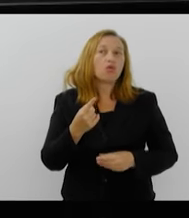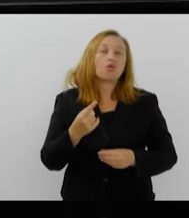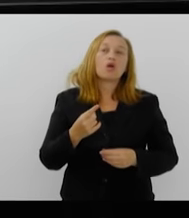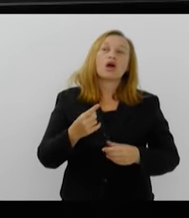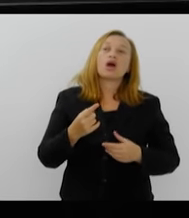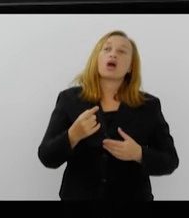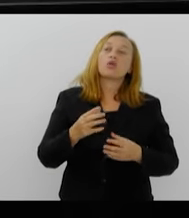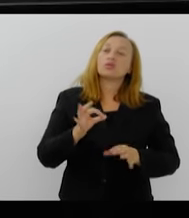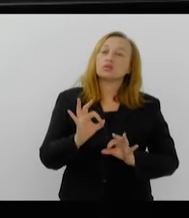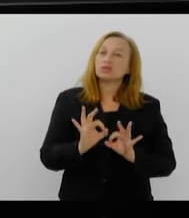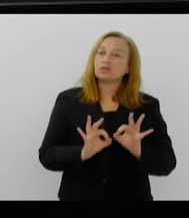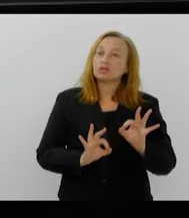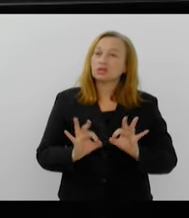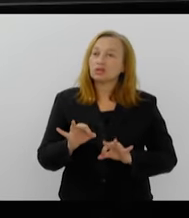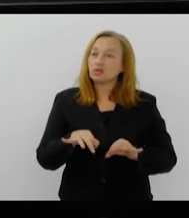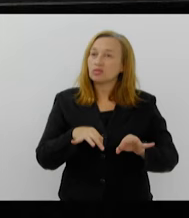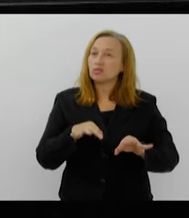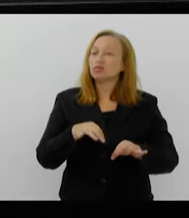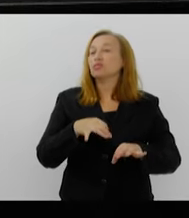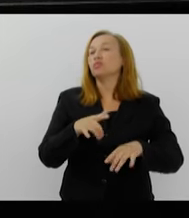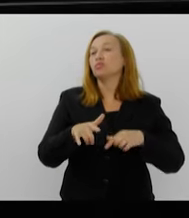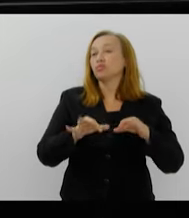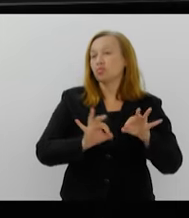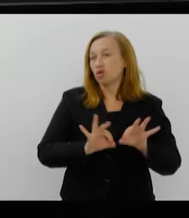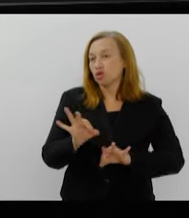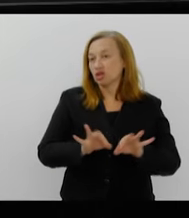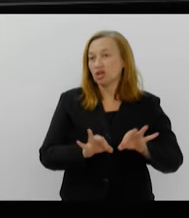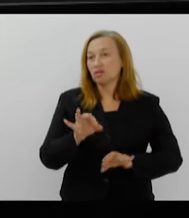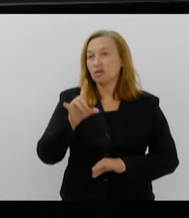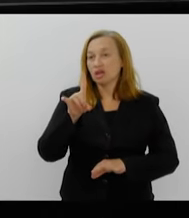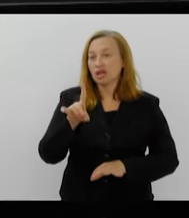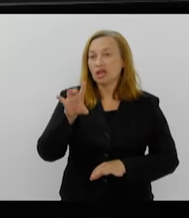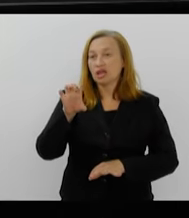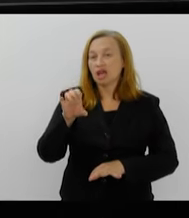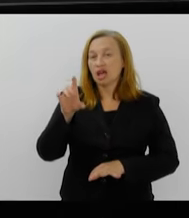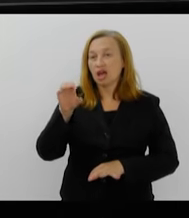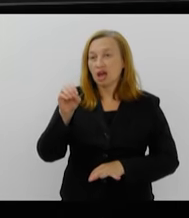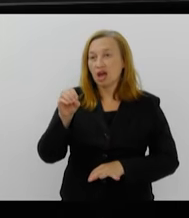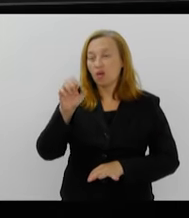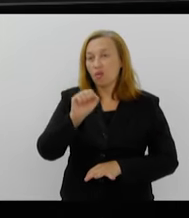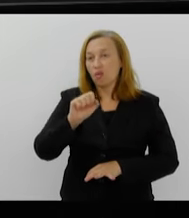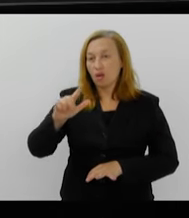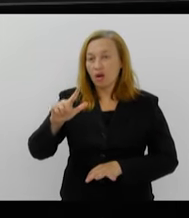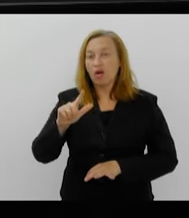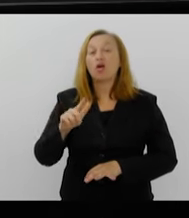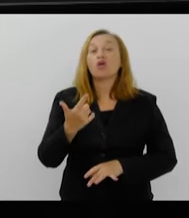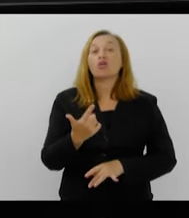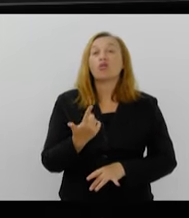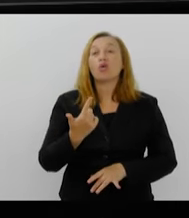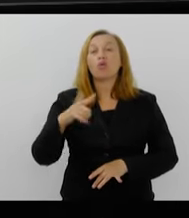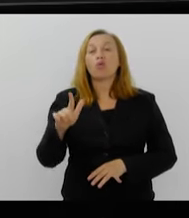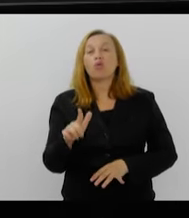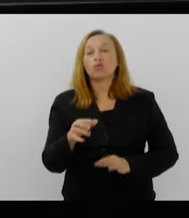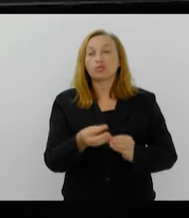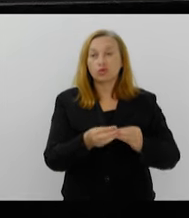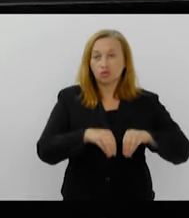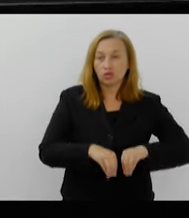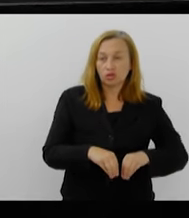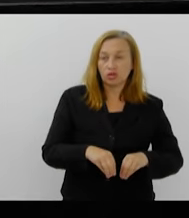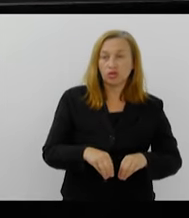Delaware, que significou aí um rombo na Previdência, e caminhamos aí para outra nesse